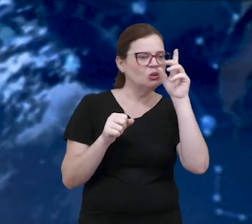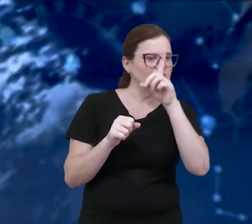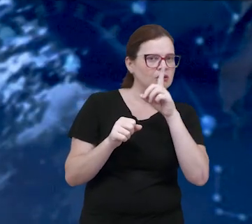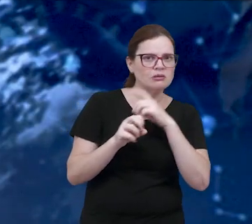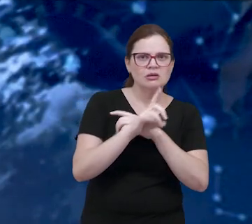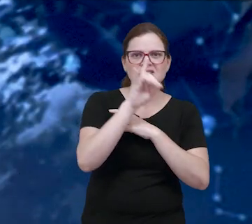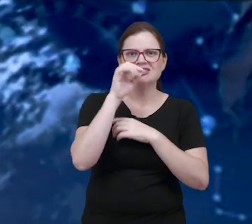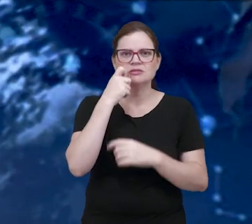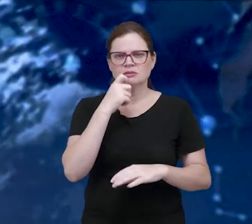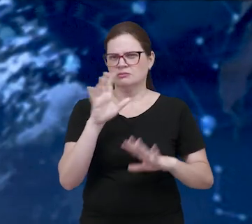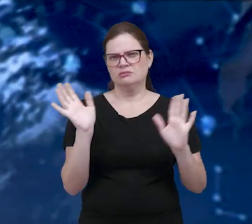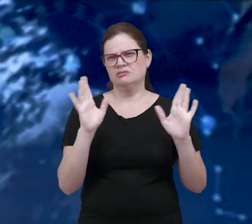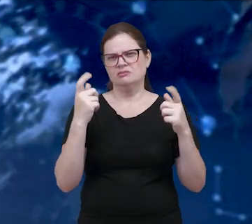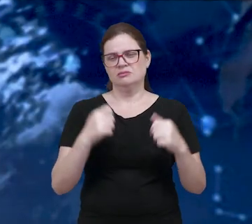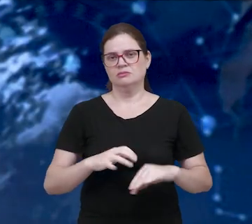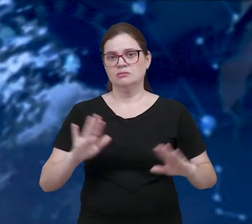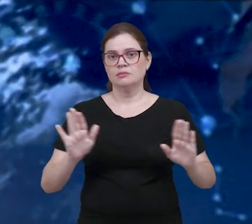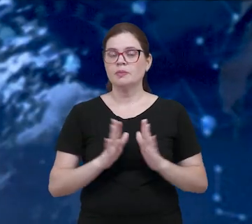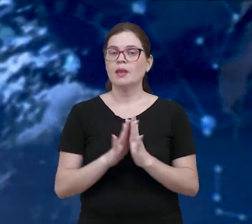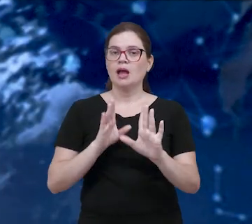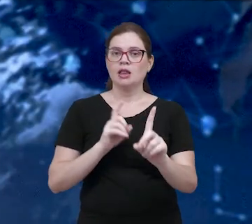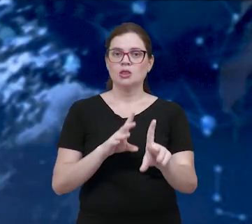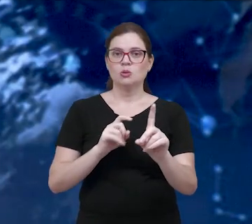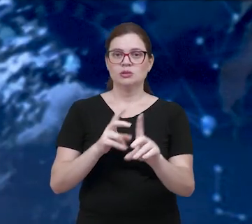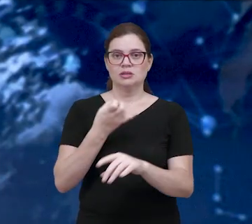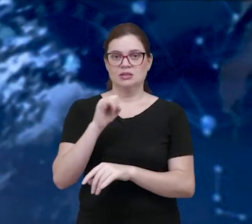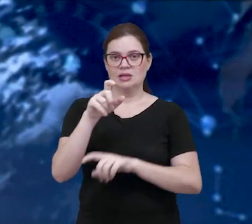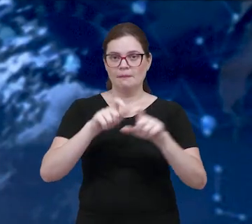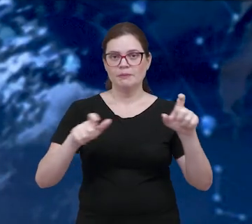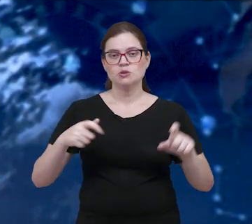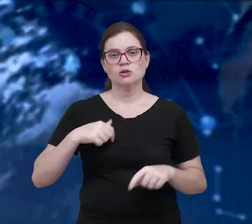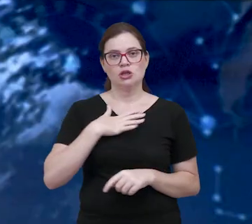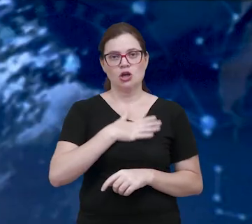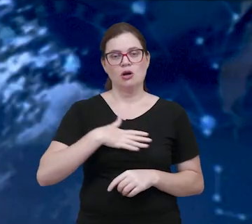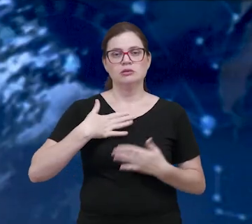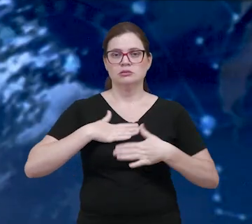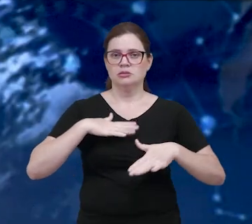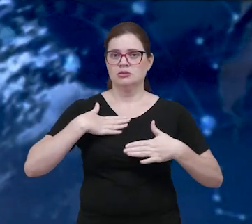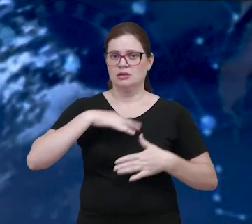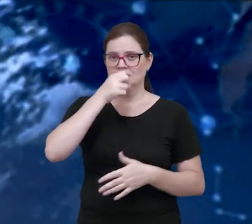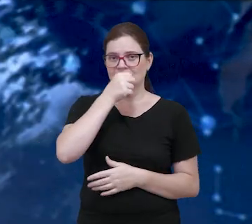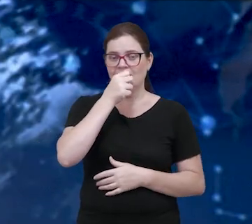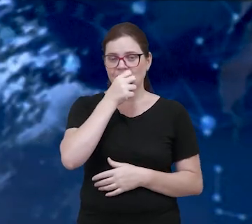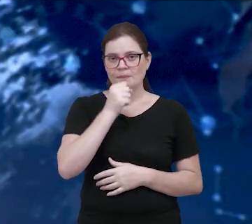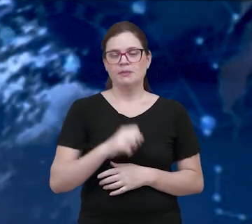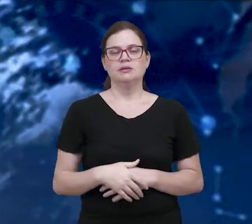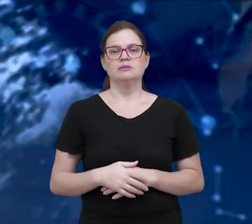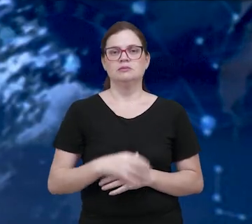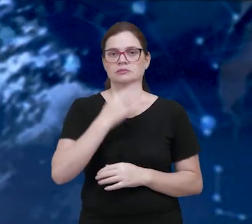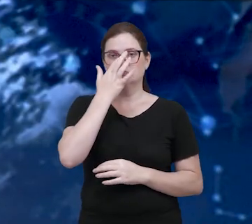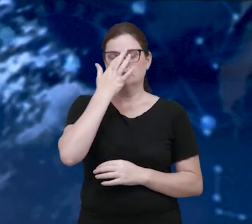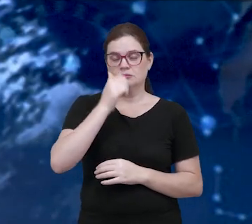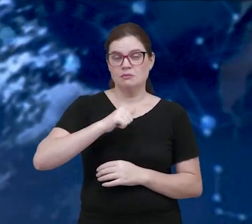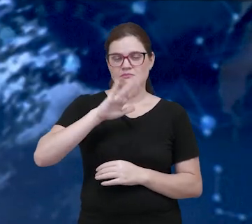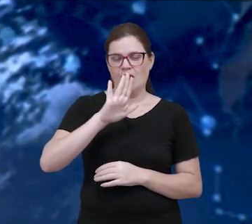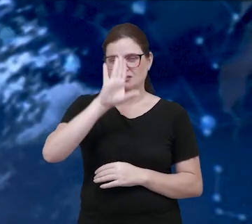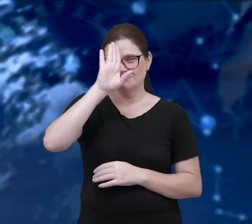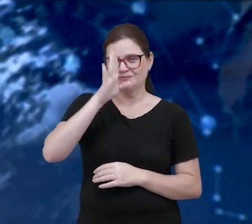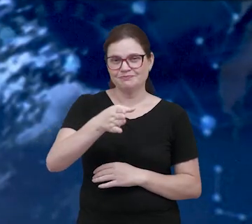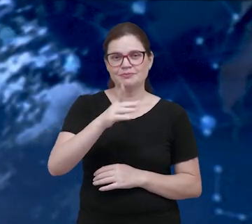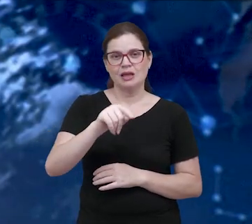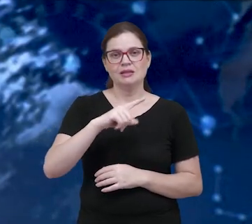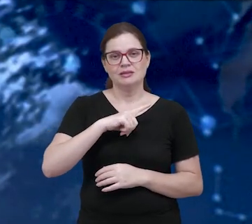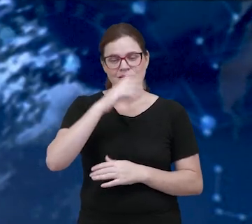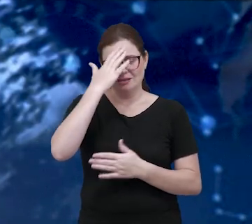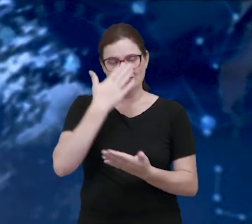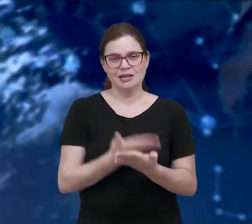doutrina sabatista, os que guardam o sábado, podemos dizer assim o seguinte, que com mais veemência, né, que crê e tem que